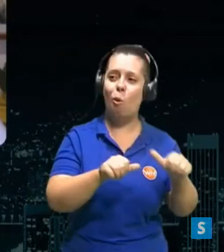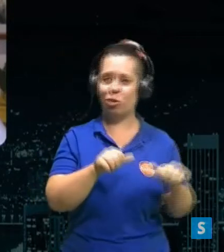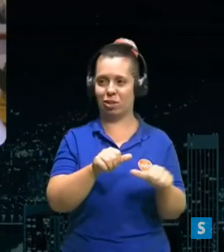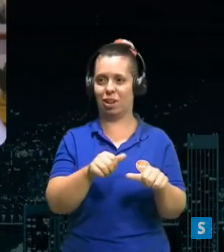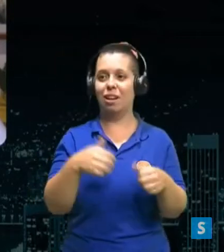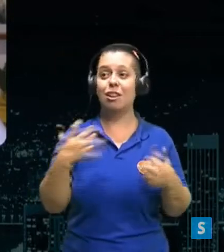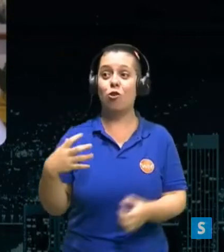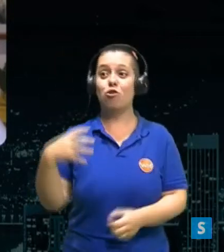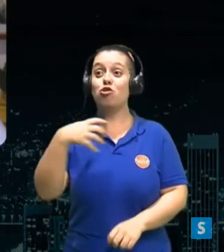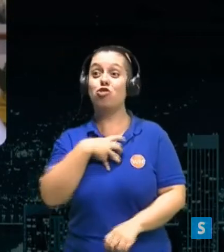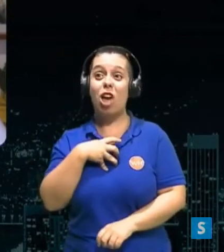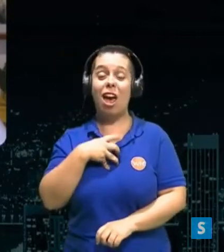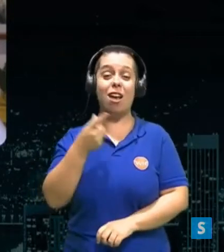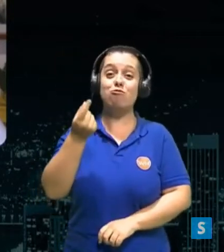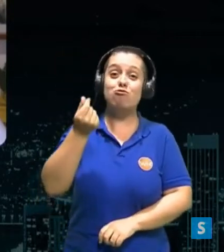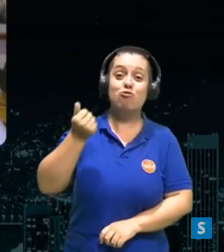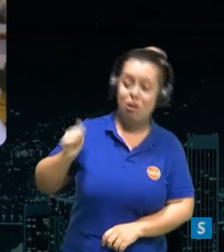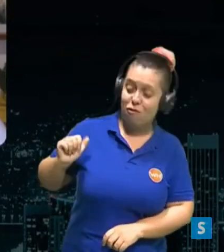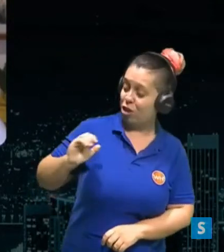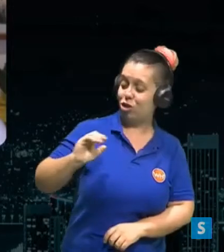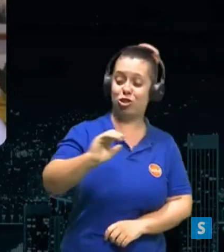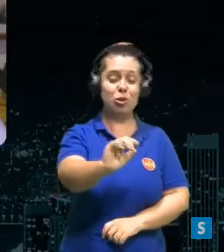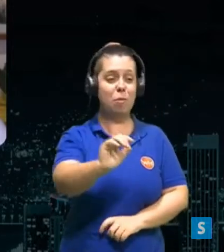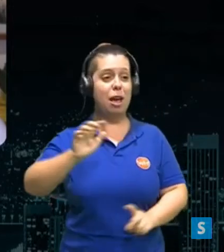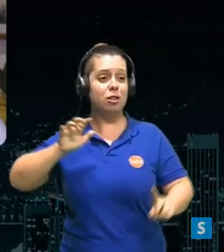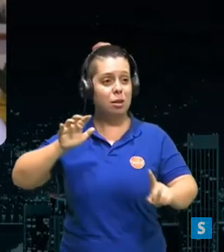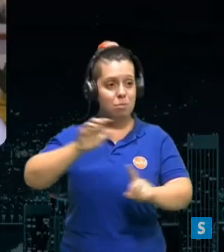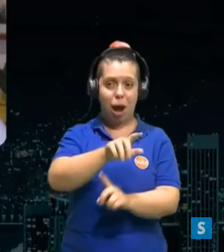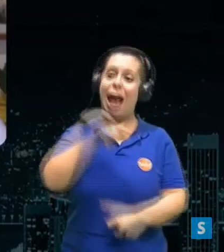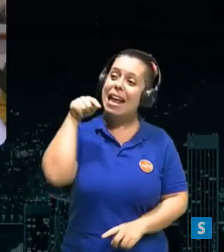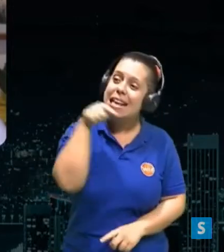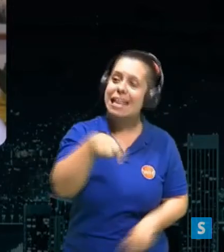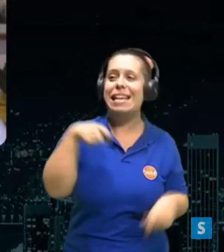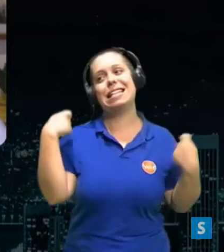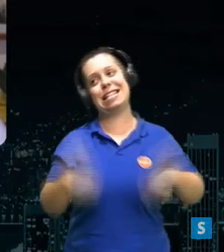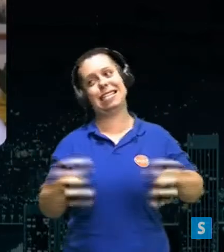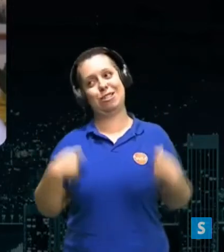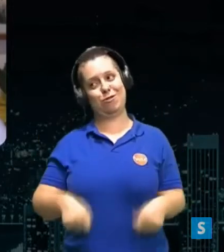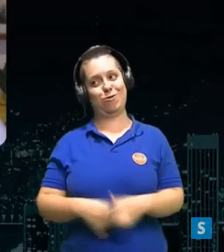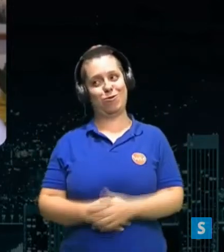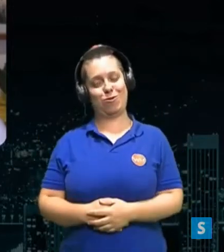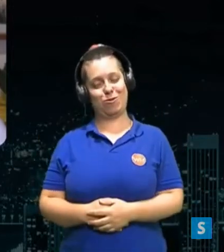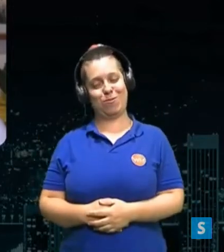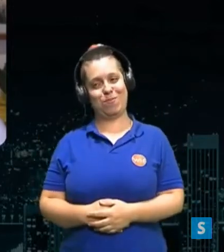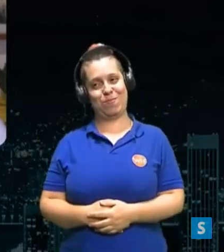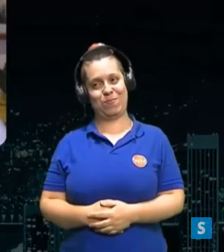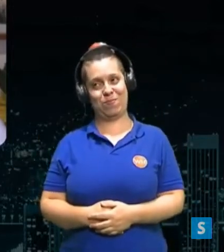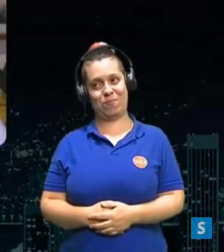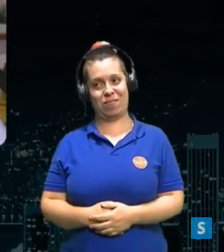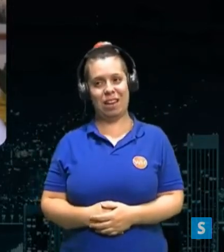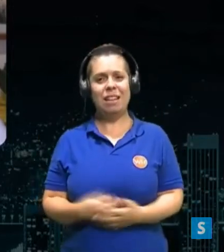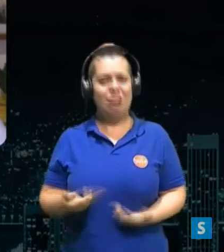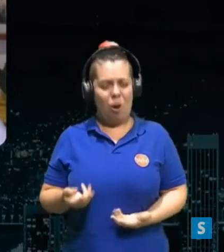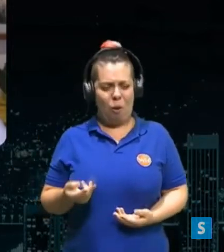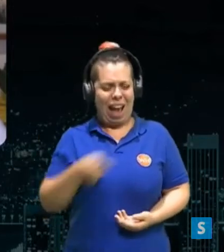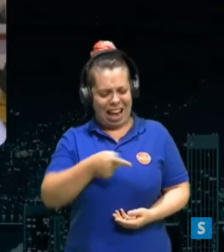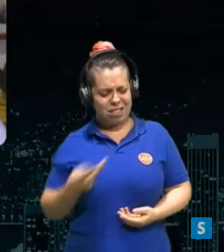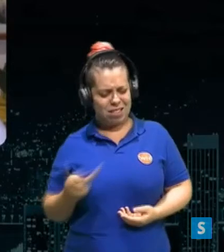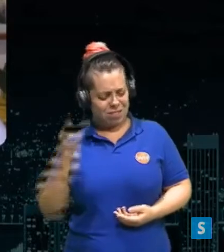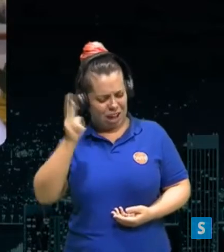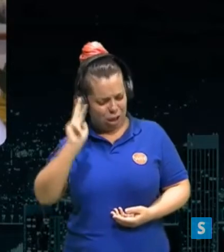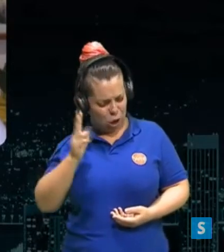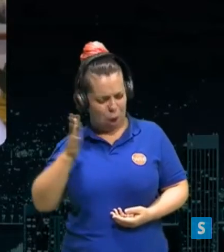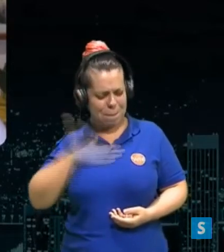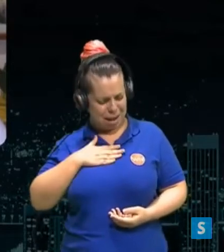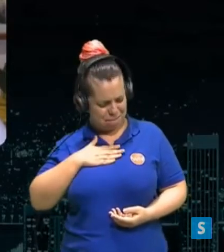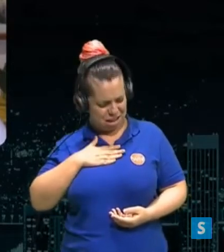investimento os impactos o valor em si será que esse valor é um valor para mim mesmo